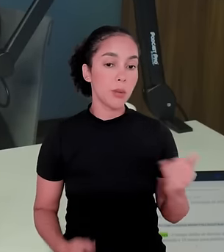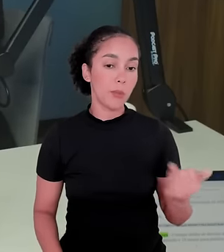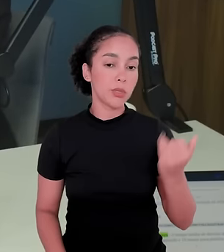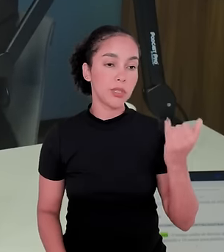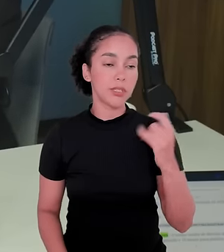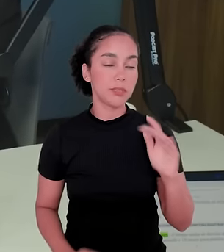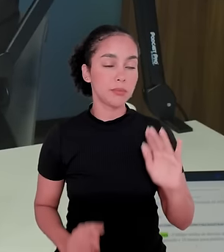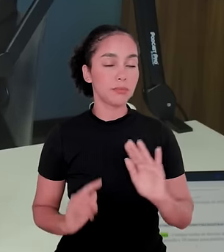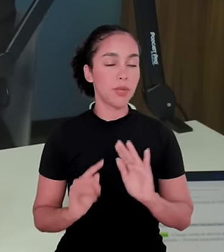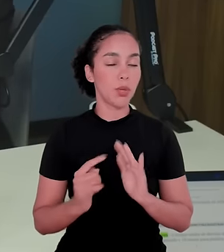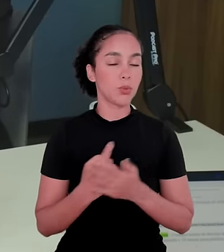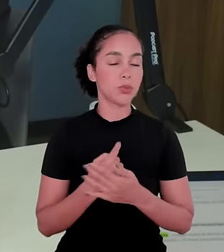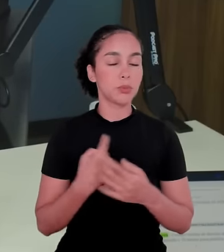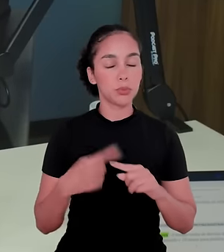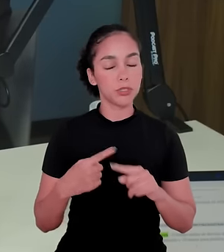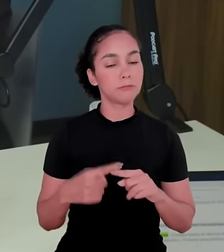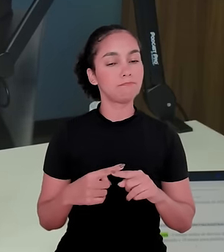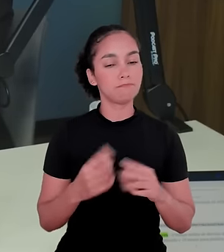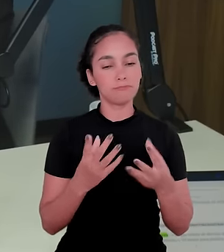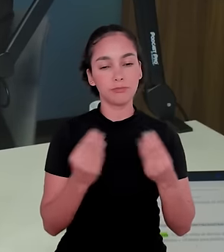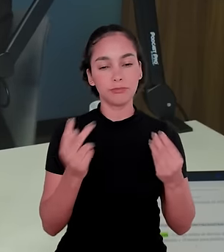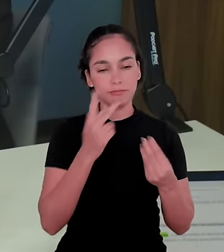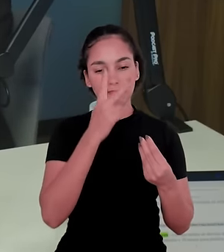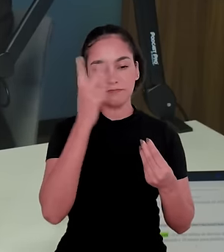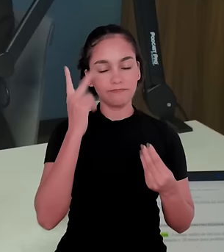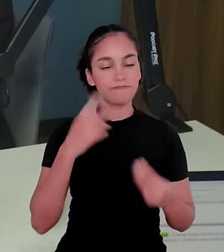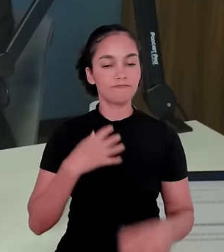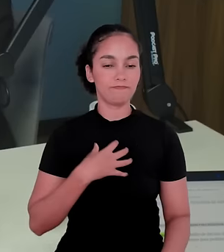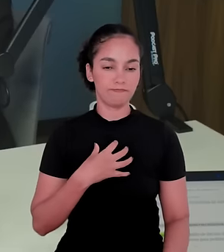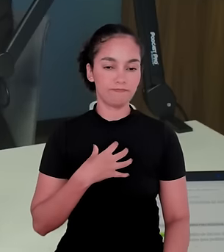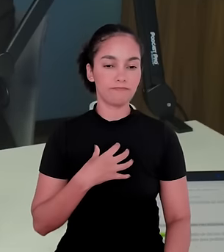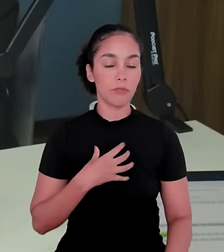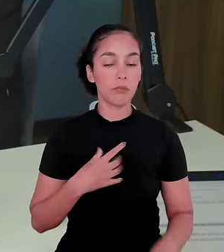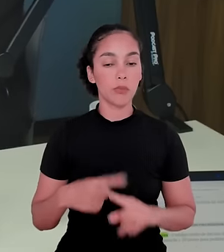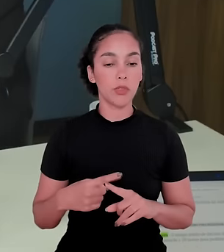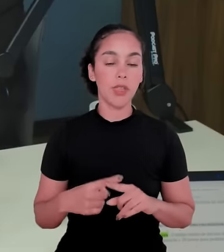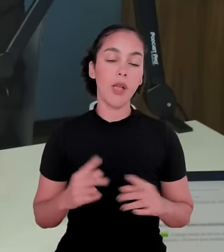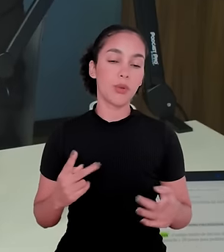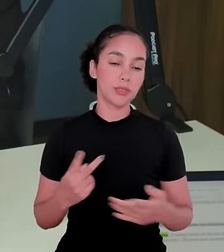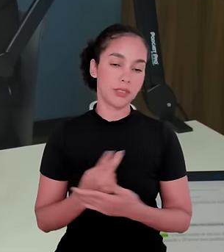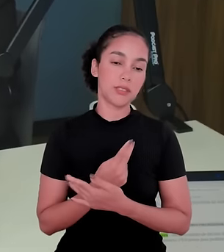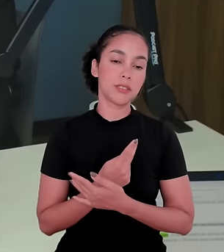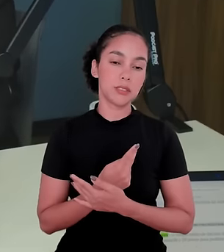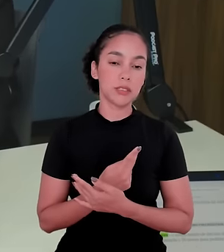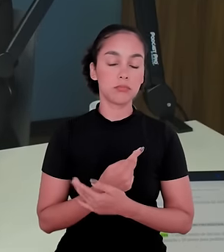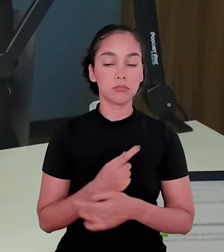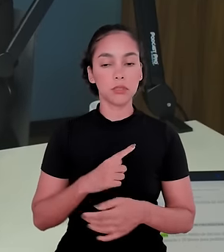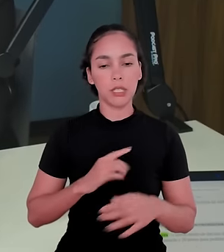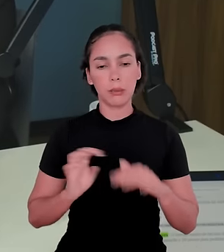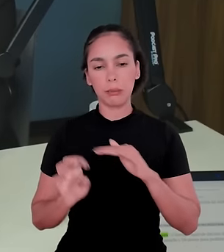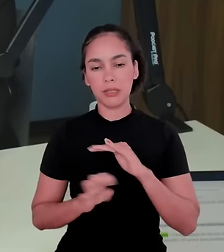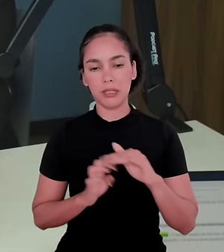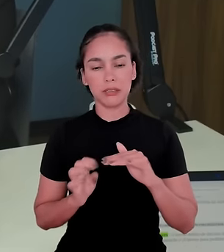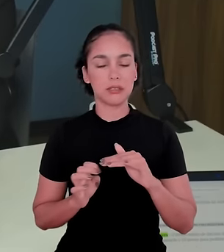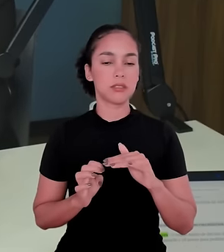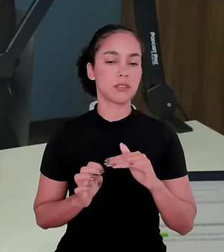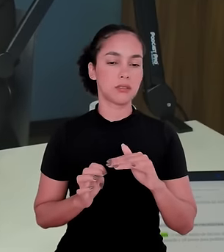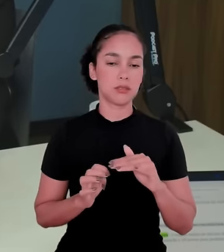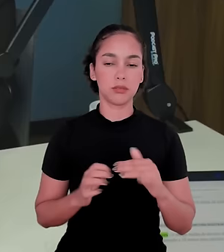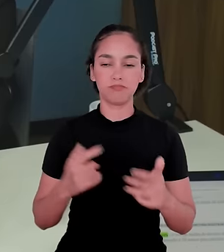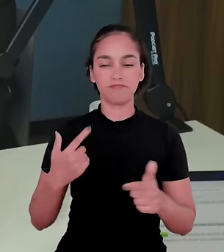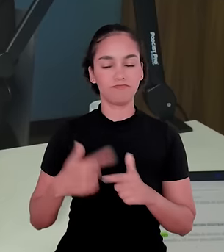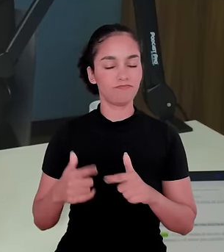porque é uma dor né dos nossos clientes por tem mesmo né Tem empresas idôneas né que são